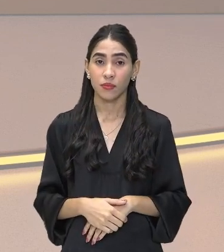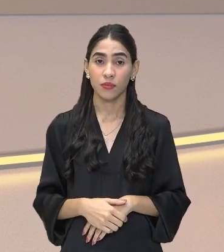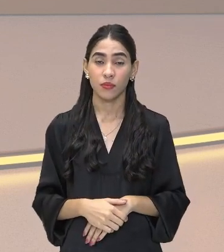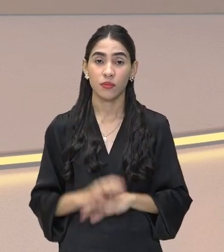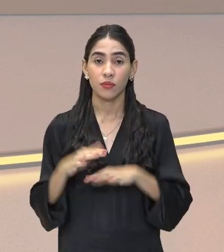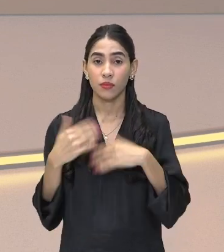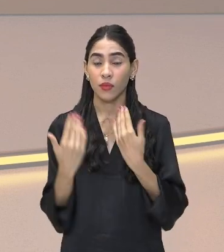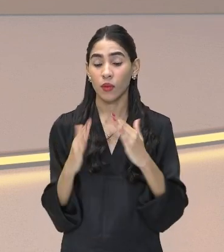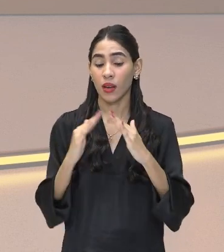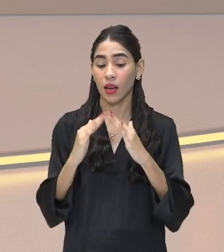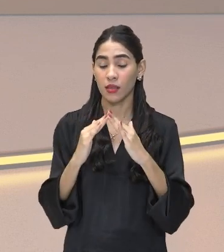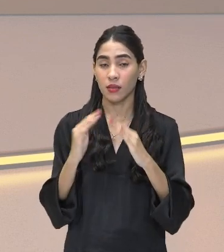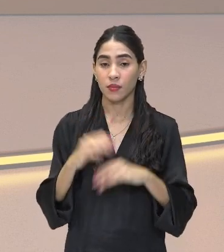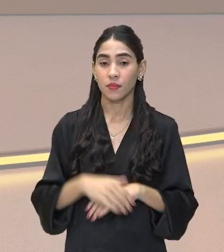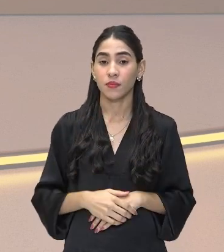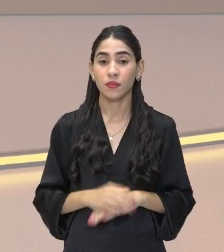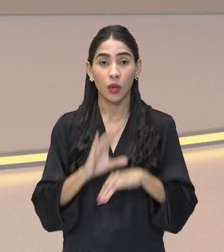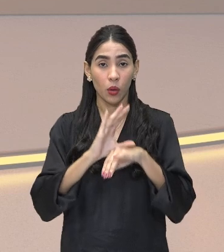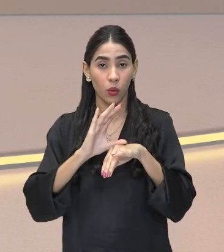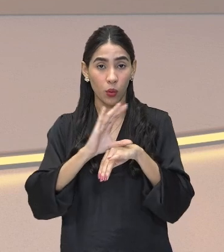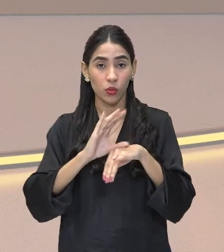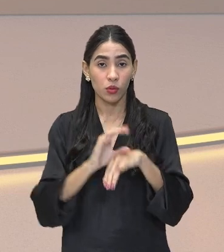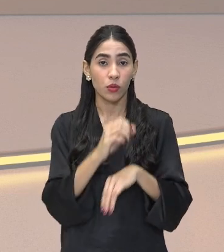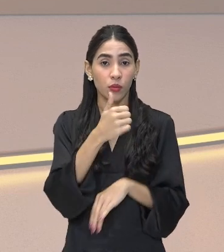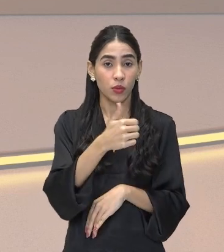Buscar casa, porque a Constituição de